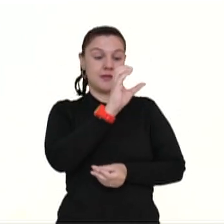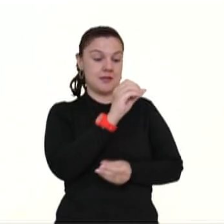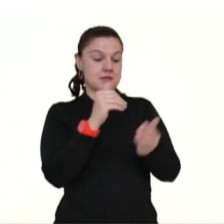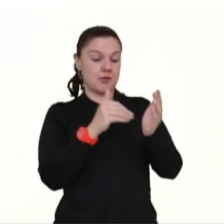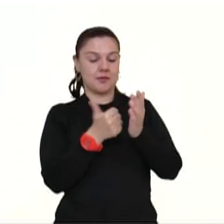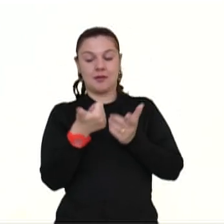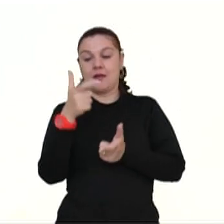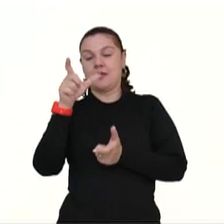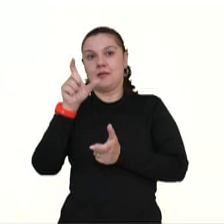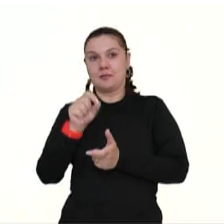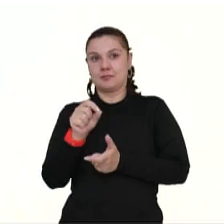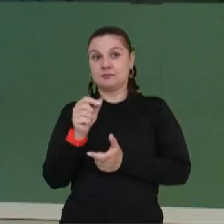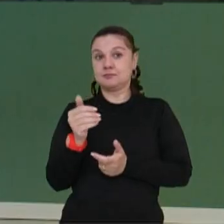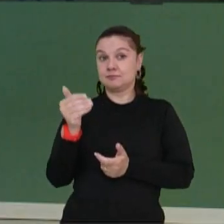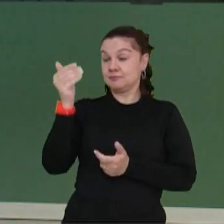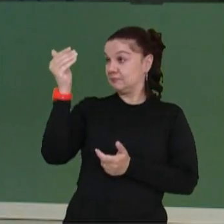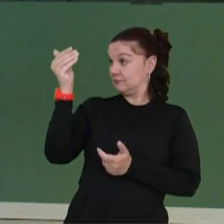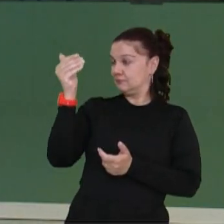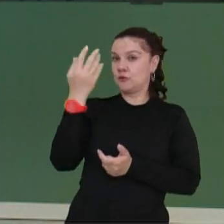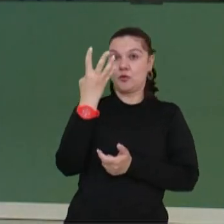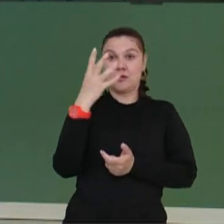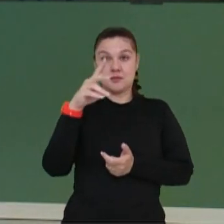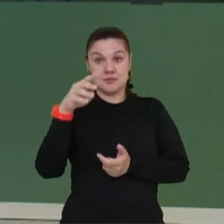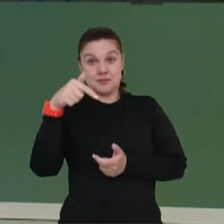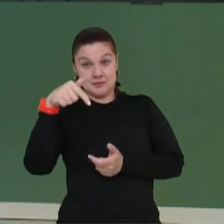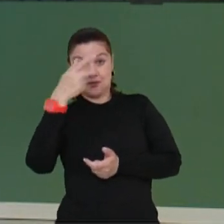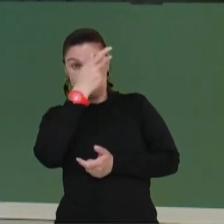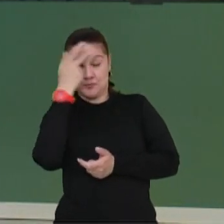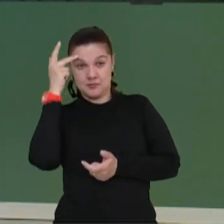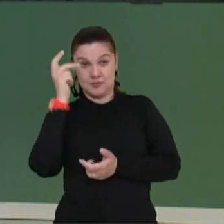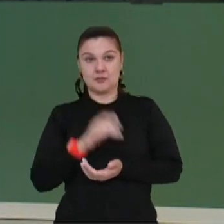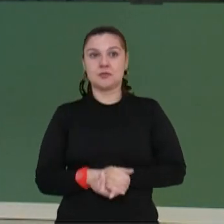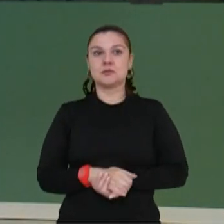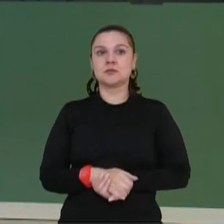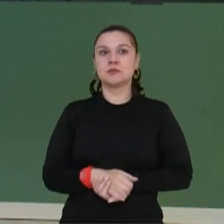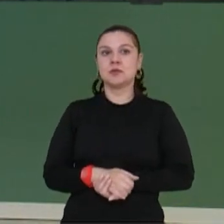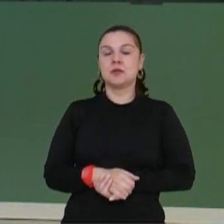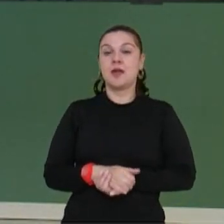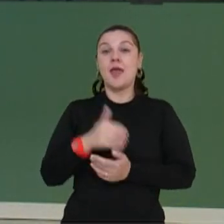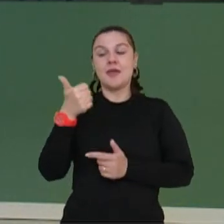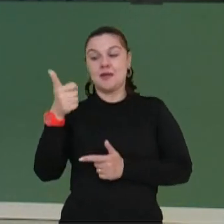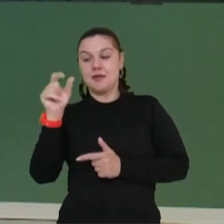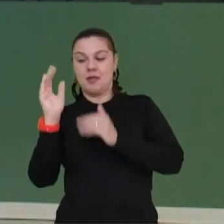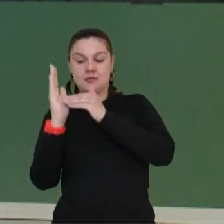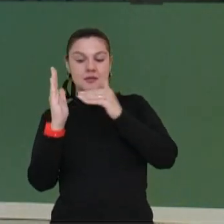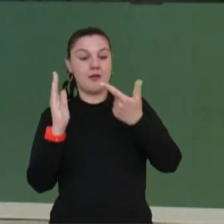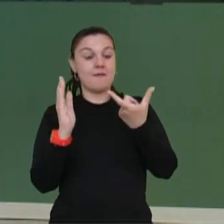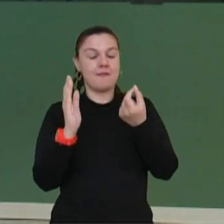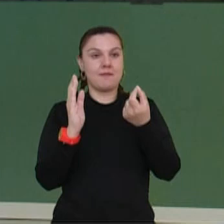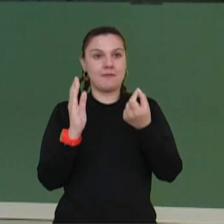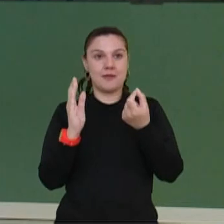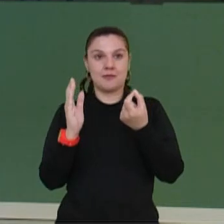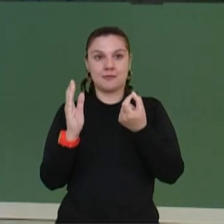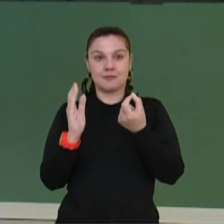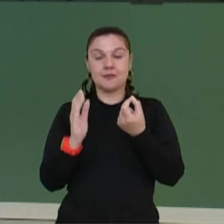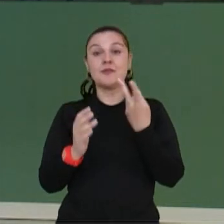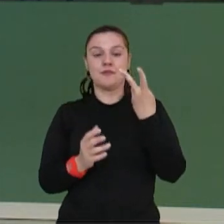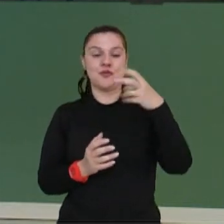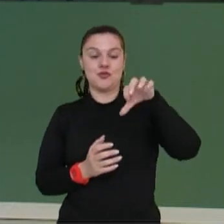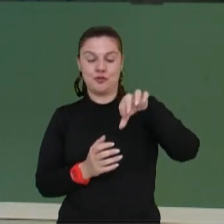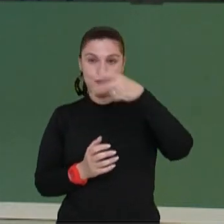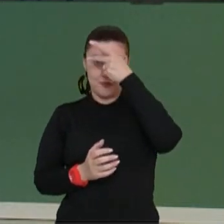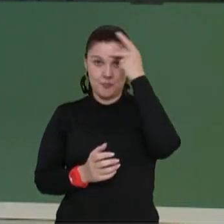pedras. Quem tem entre 0 e 10 pedras? 47 pessoas. Entre 10 e 20 pedras? 29